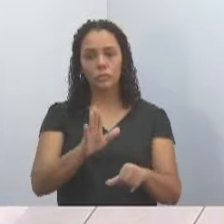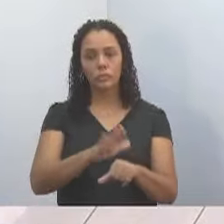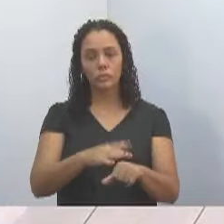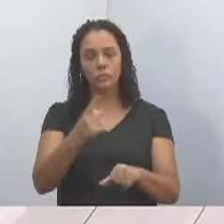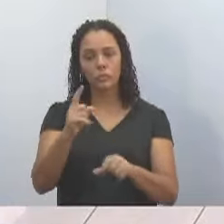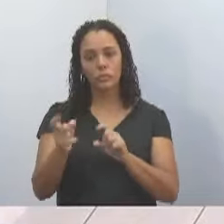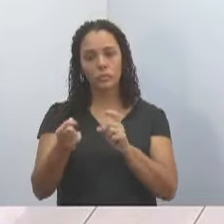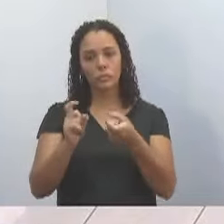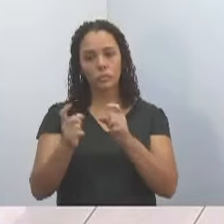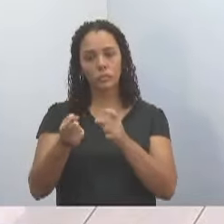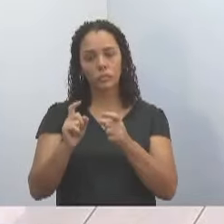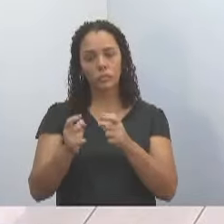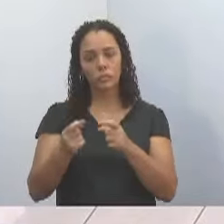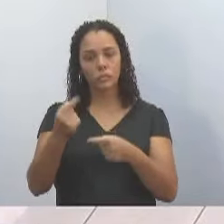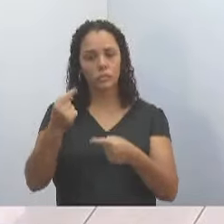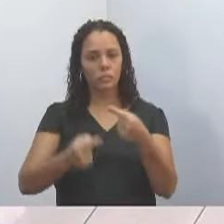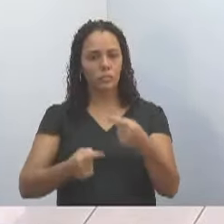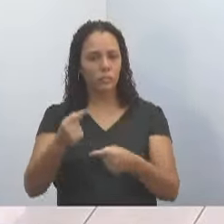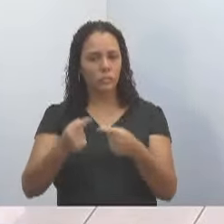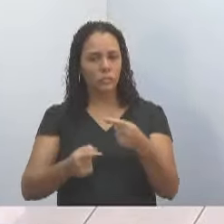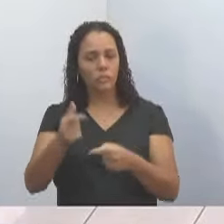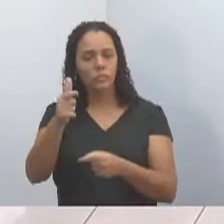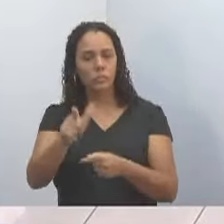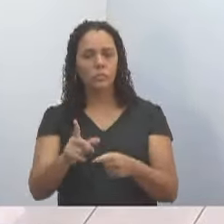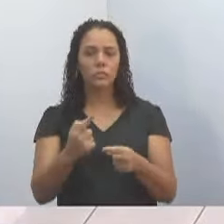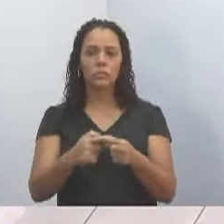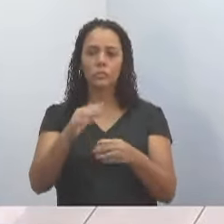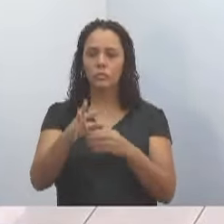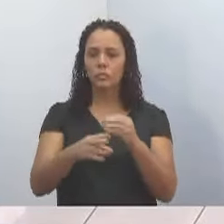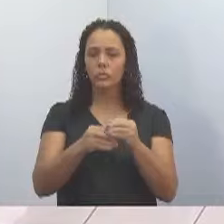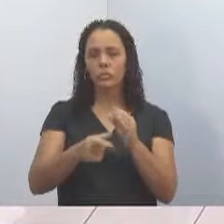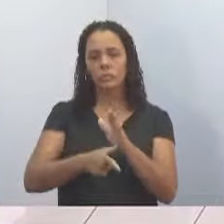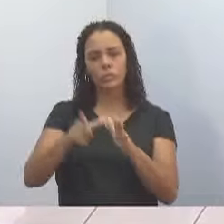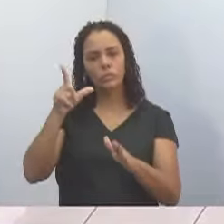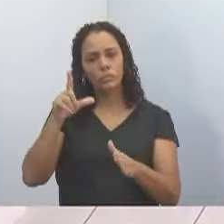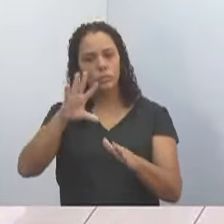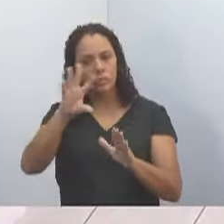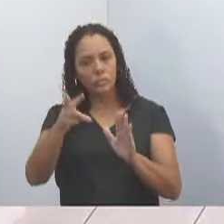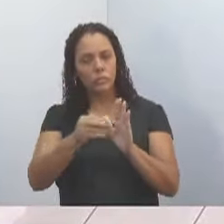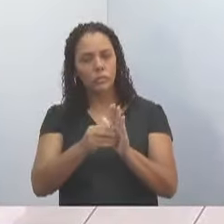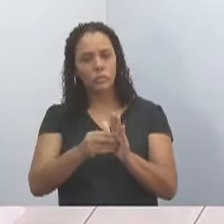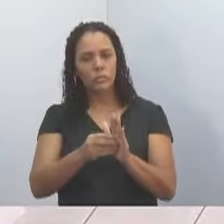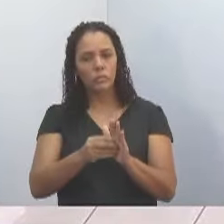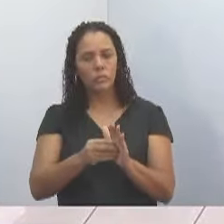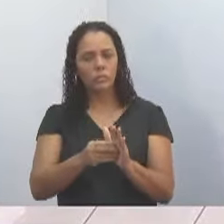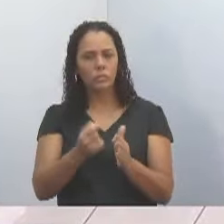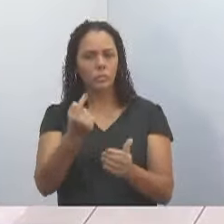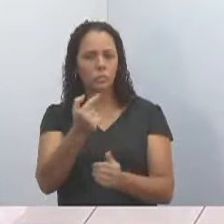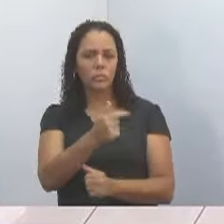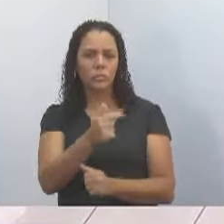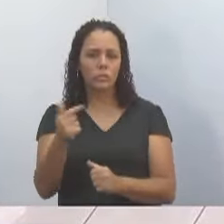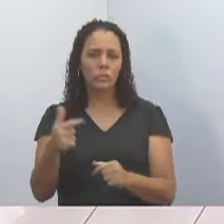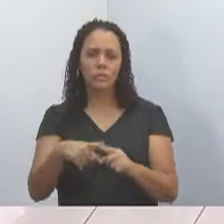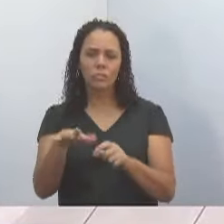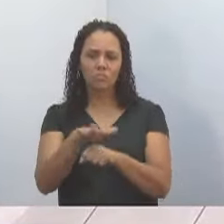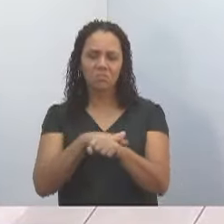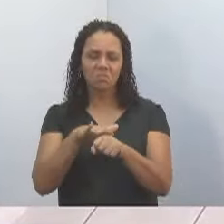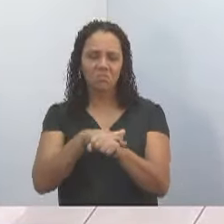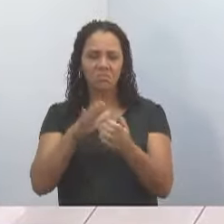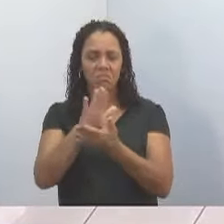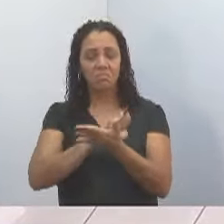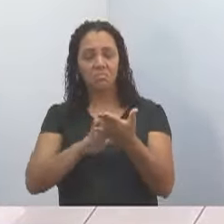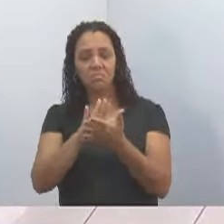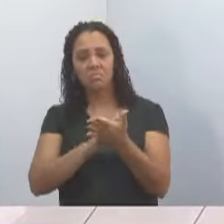para que a gente possa discutir novamente essa emenda, porque ela foi colocada ontem, né? Tivemos o prazo realmente de uma semana, mas não dialogamos entre os